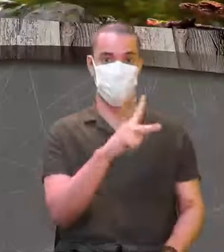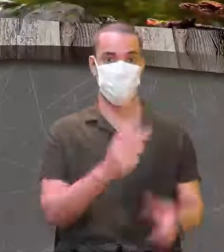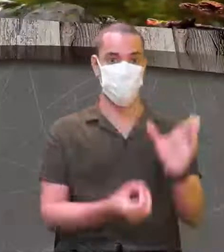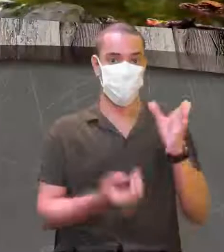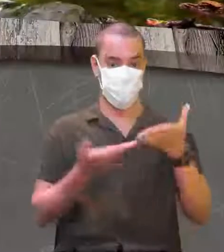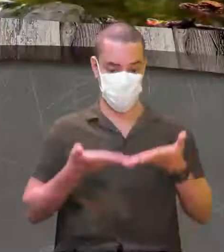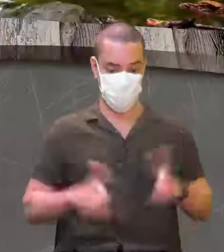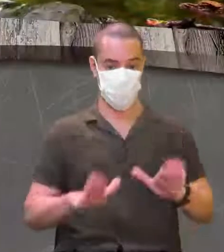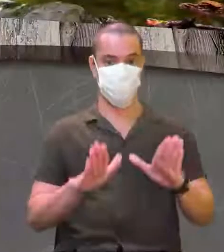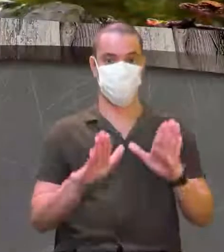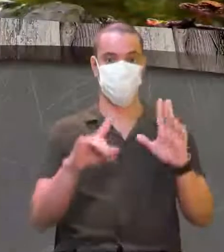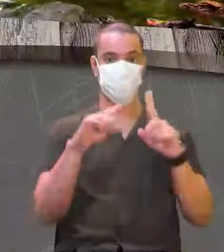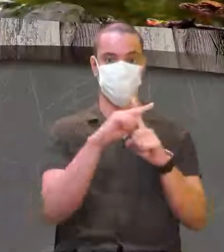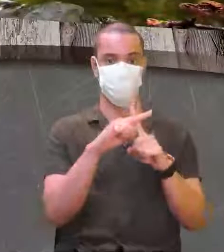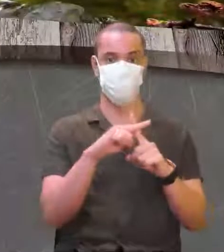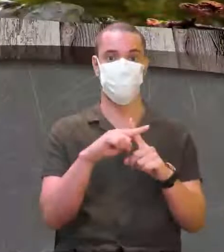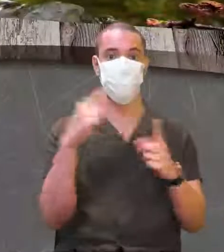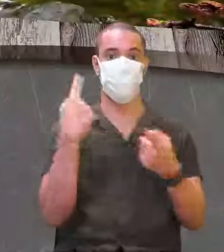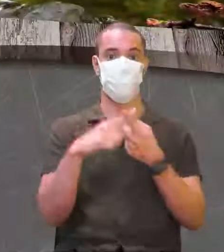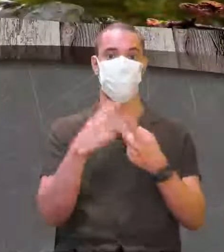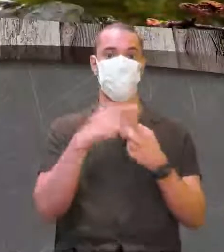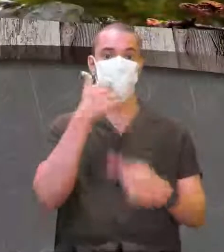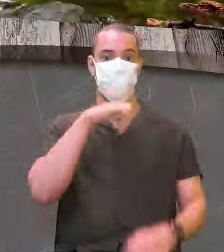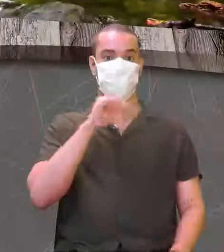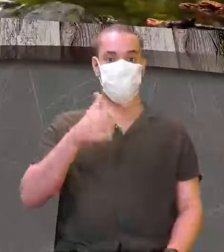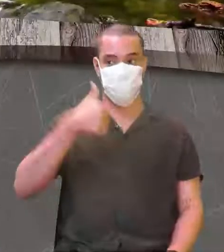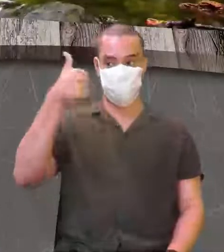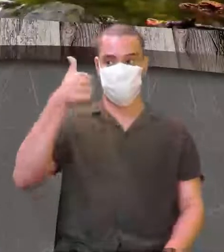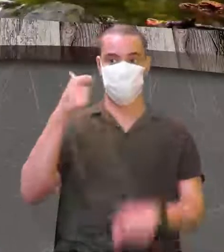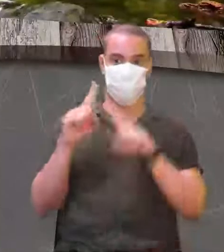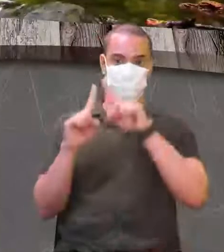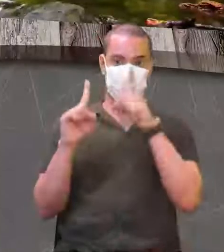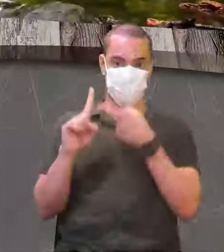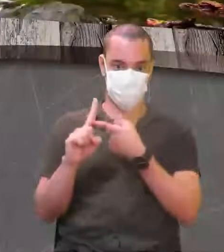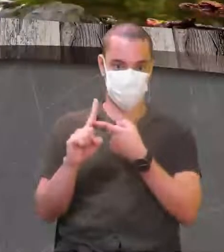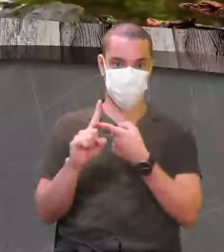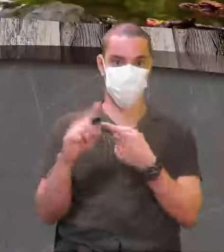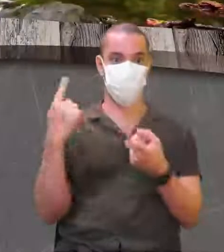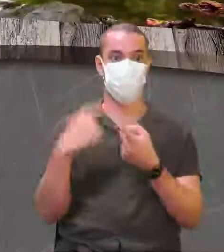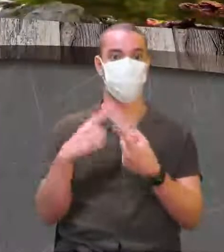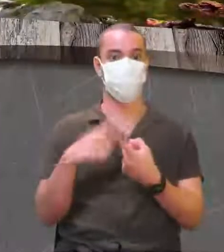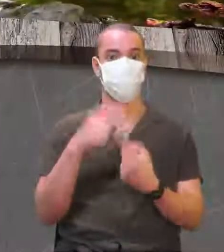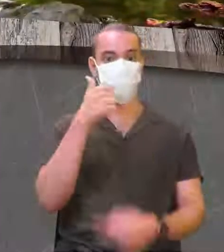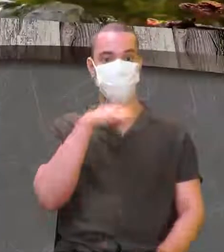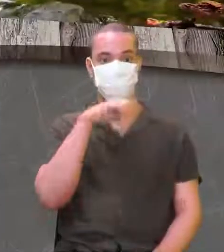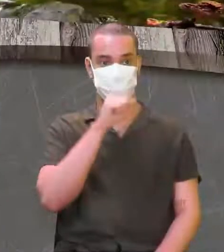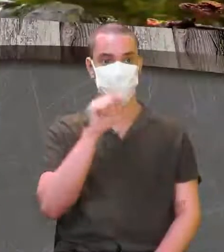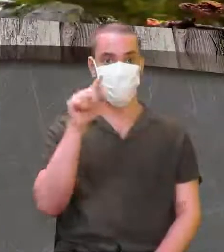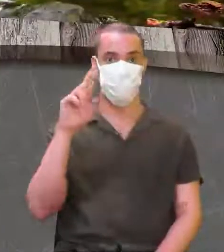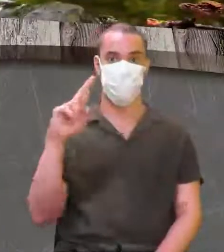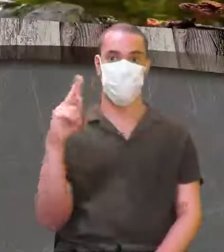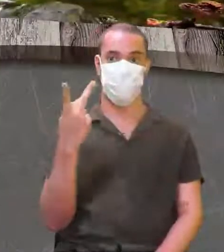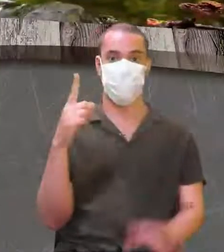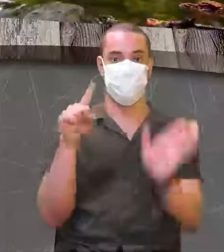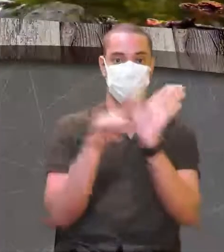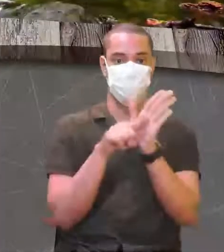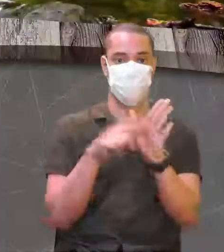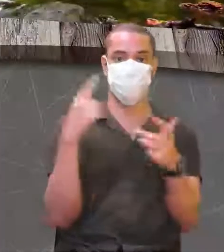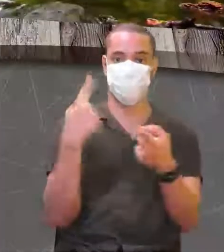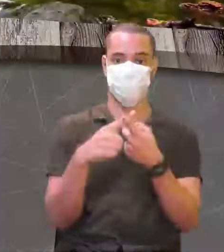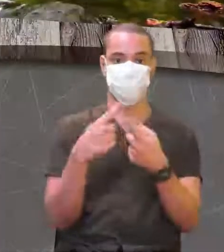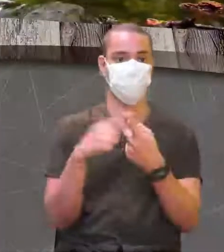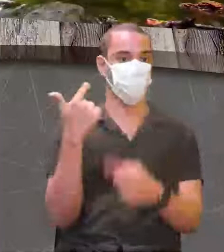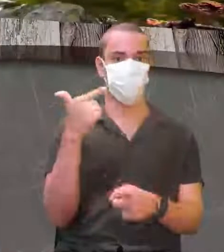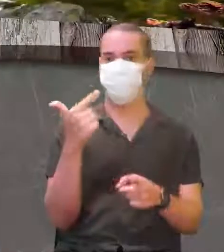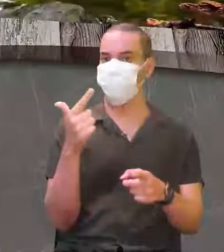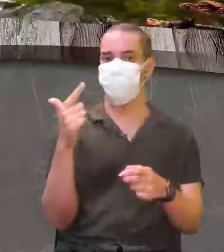positivo. O sangue da mãe... Primeira gestação. Na primeira gestação. O sangue da mãe, ele é um sangue de RH negativo, portanto, ele não